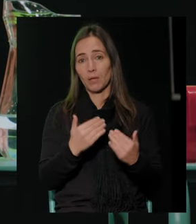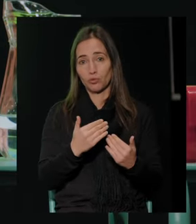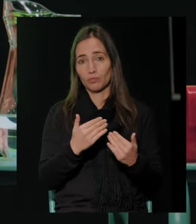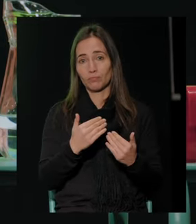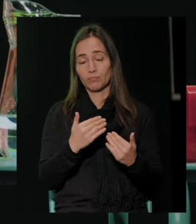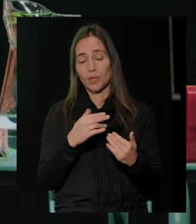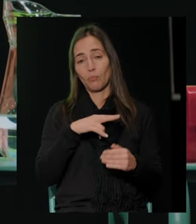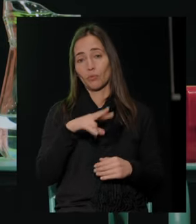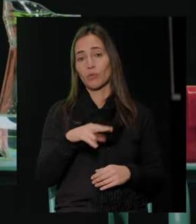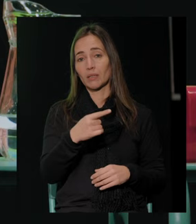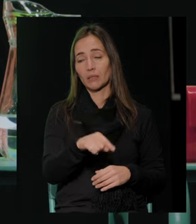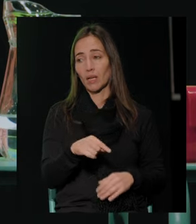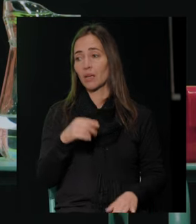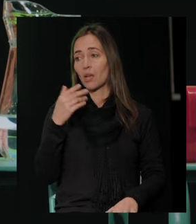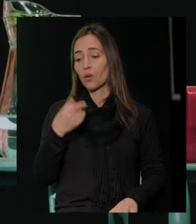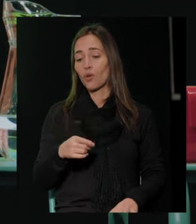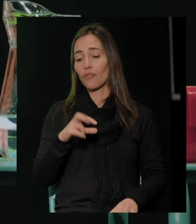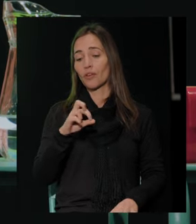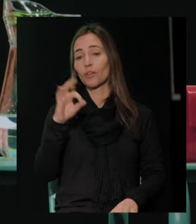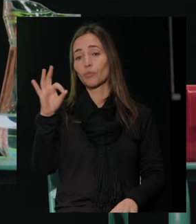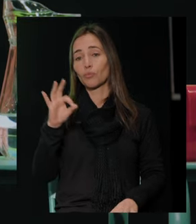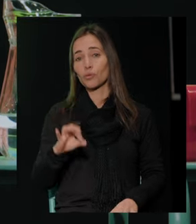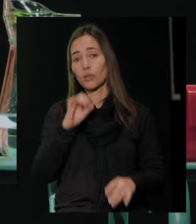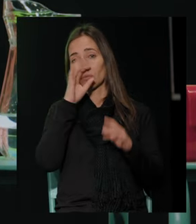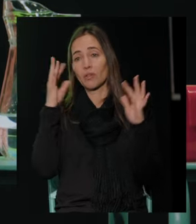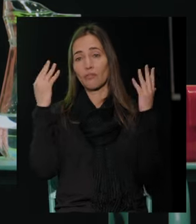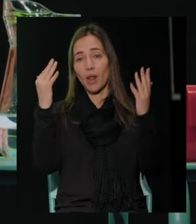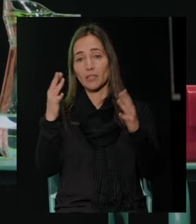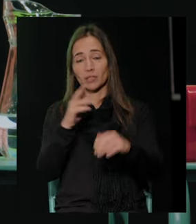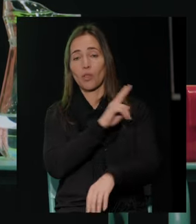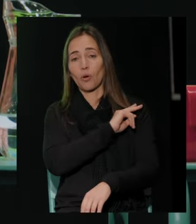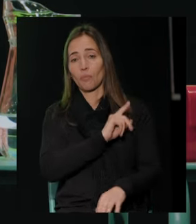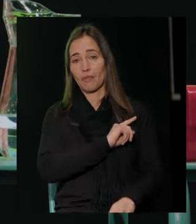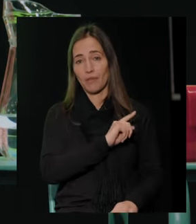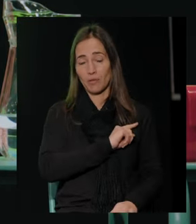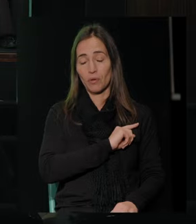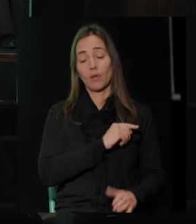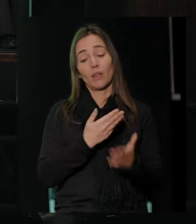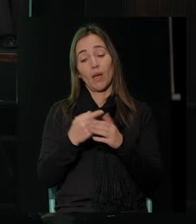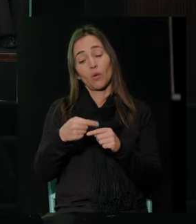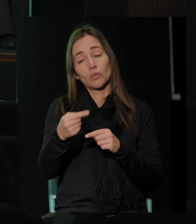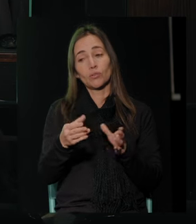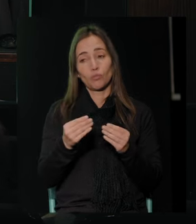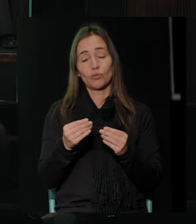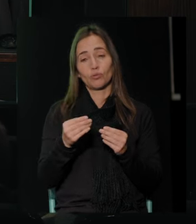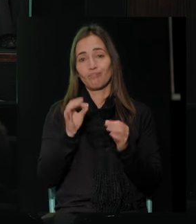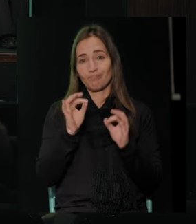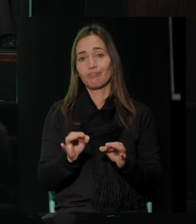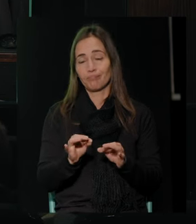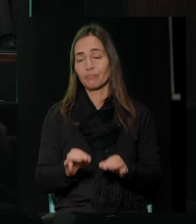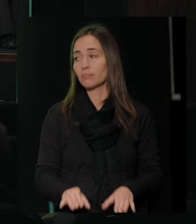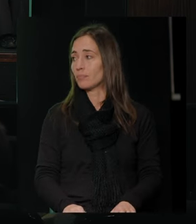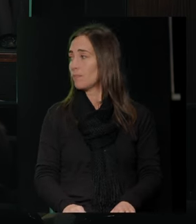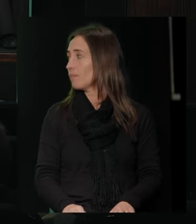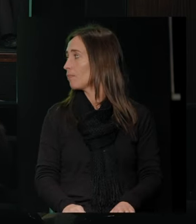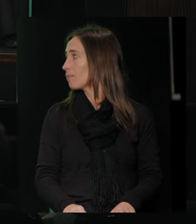que 98% da floresta é privada. E isto tem consequências muito concretas. Enfim, só para...